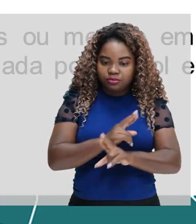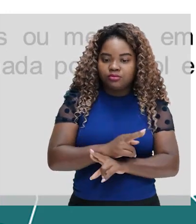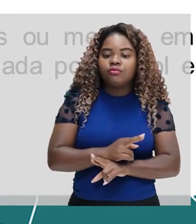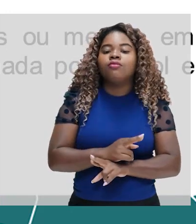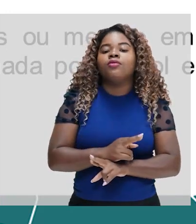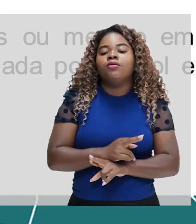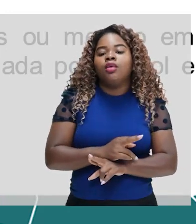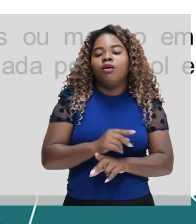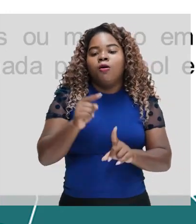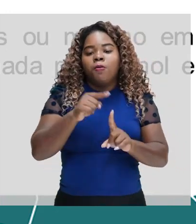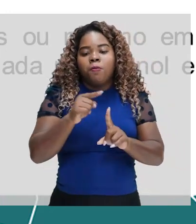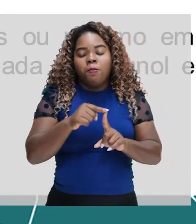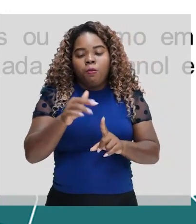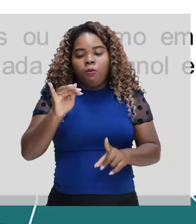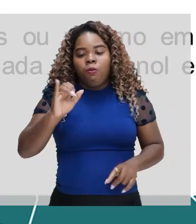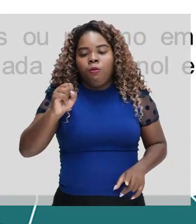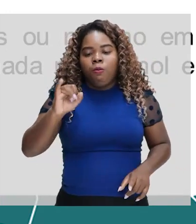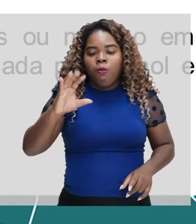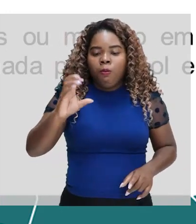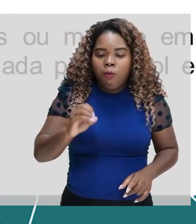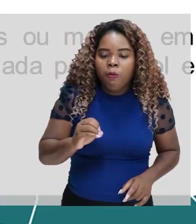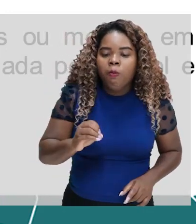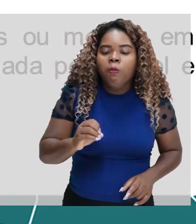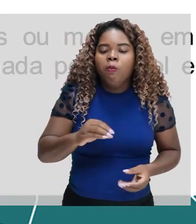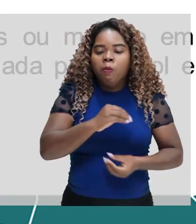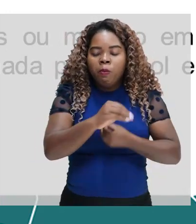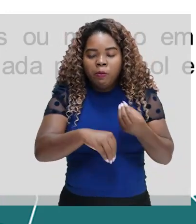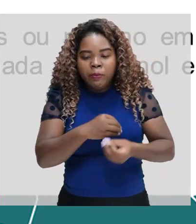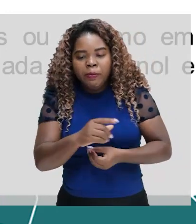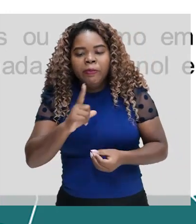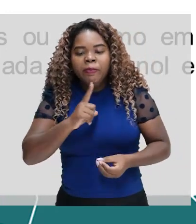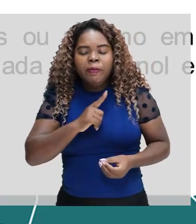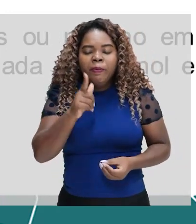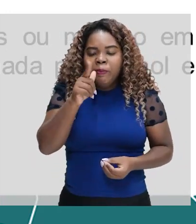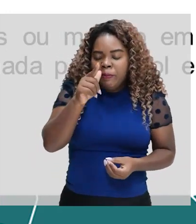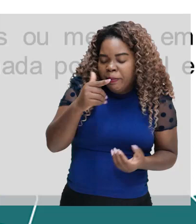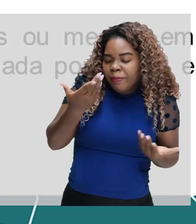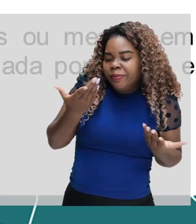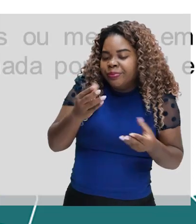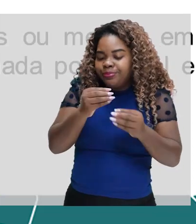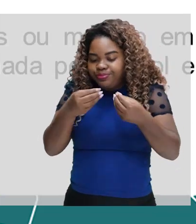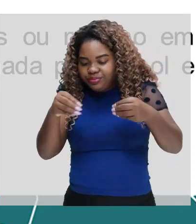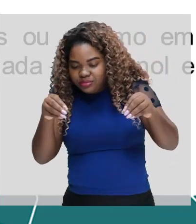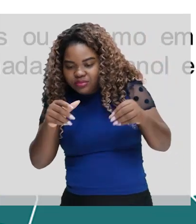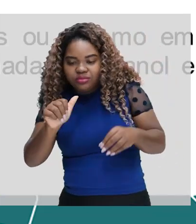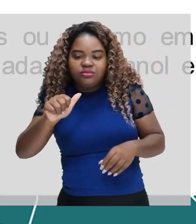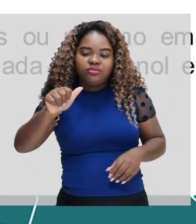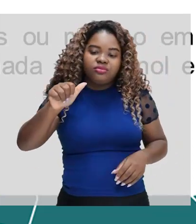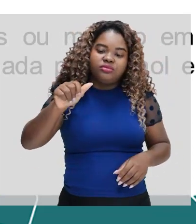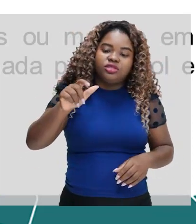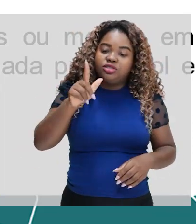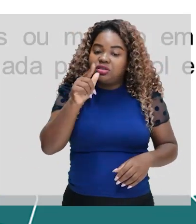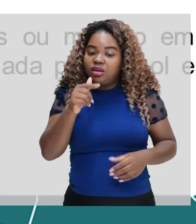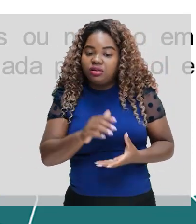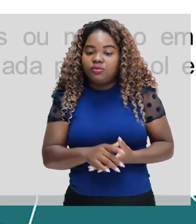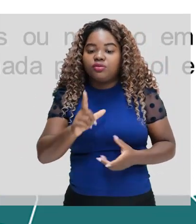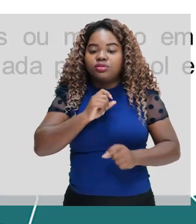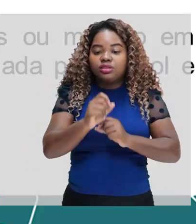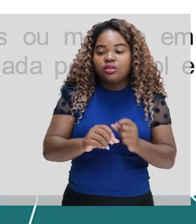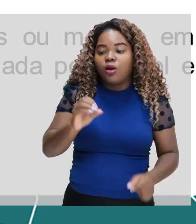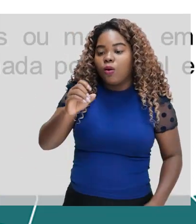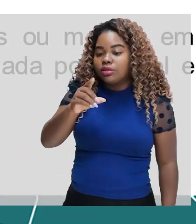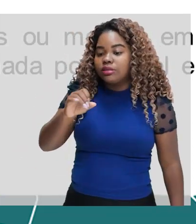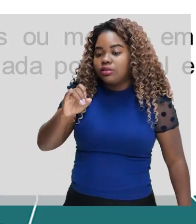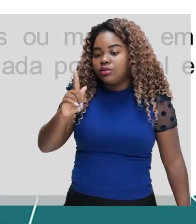certo? Soluções formadas por líquidos, que é a maioria das soluções. Então, a água oxigenada,